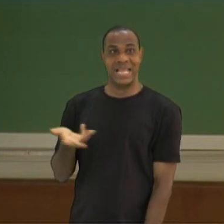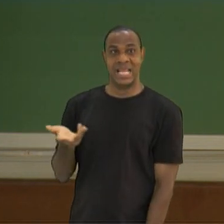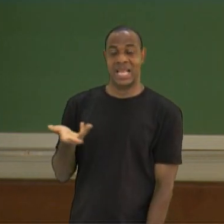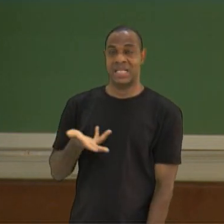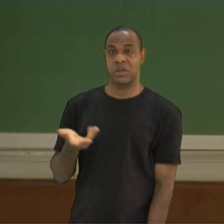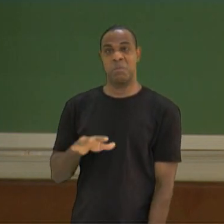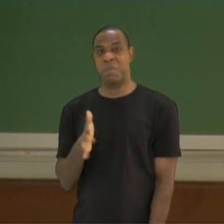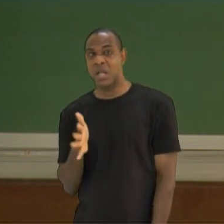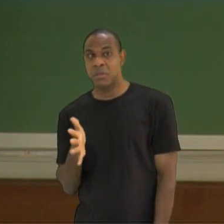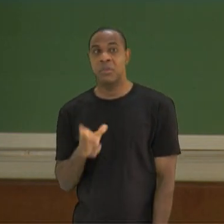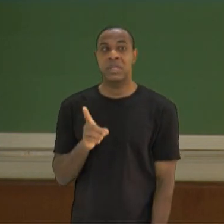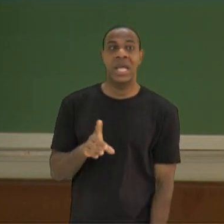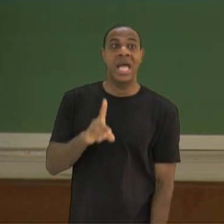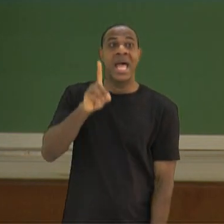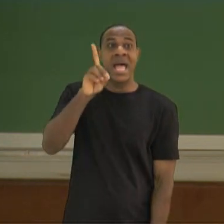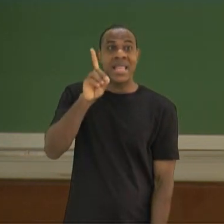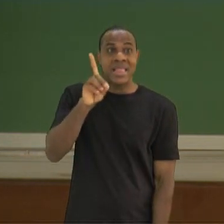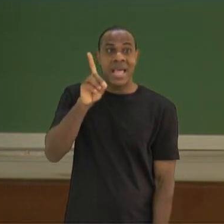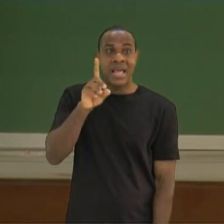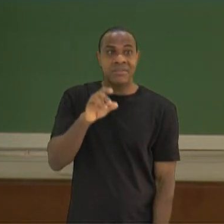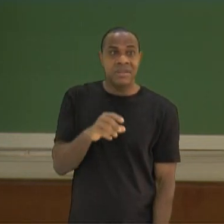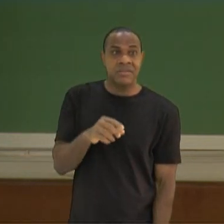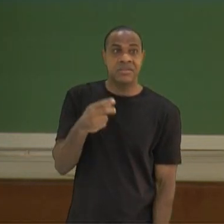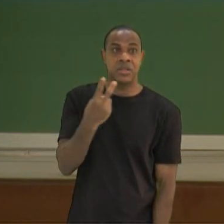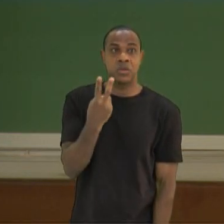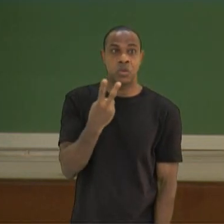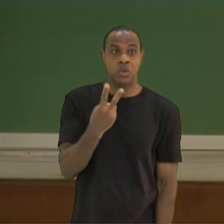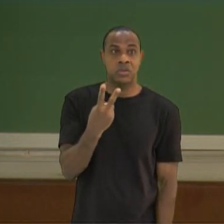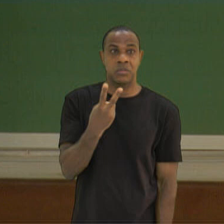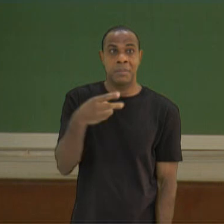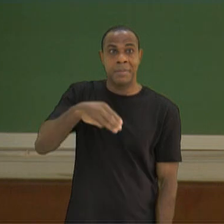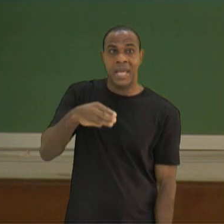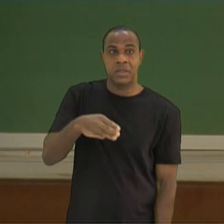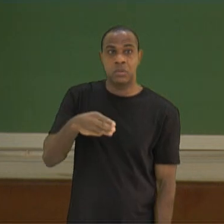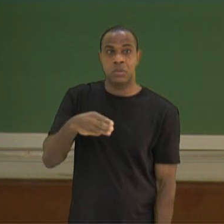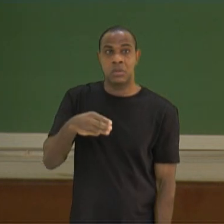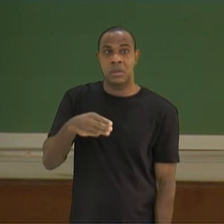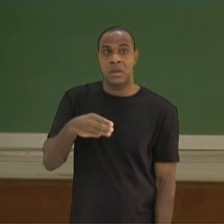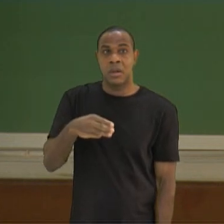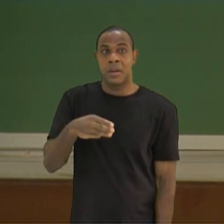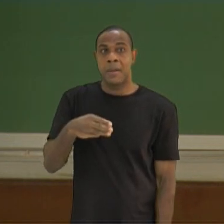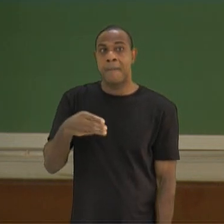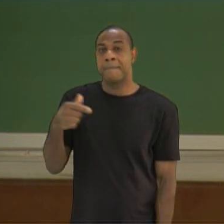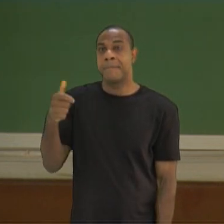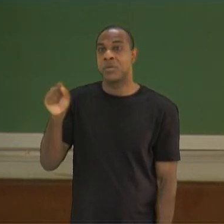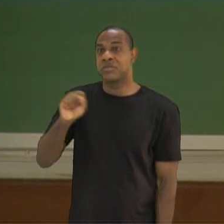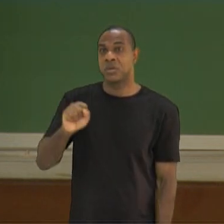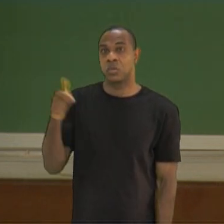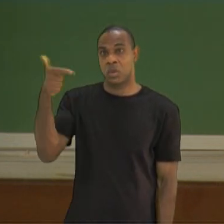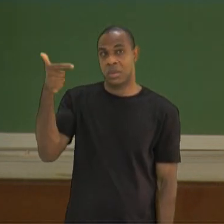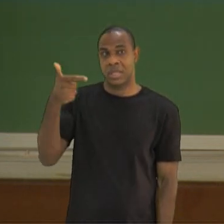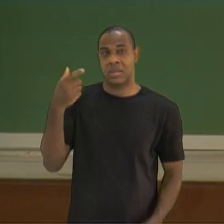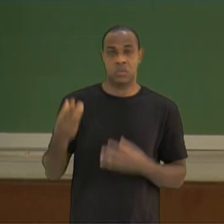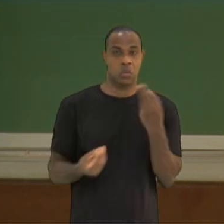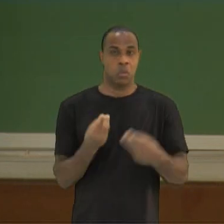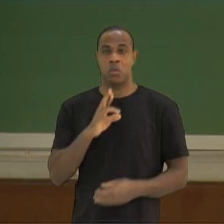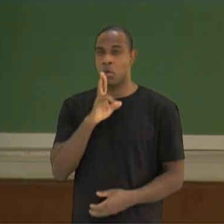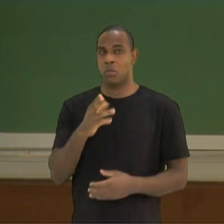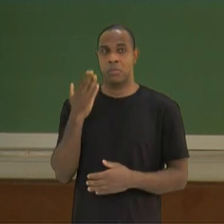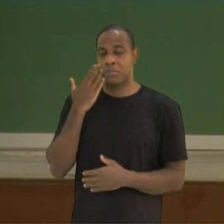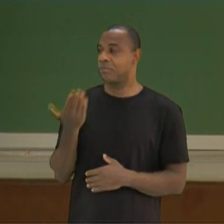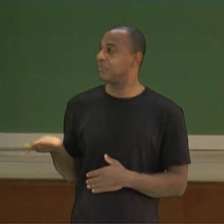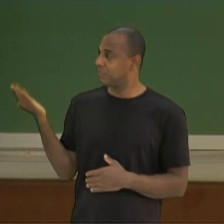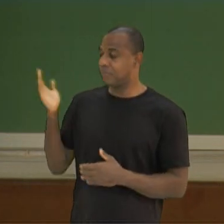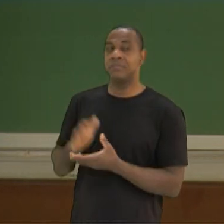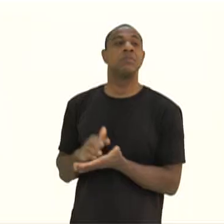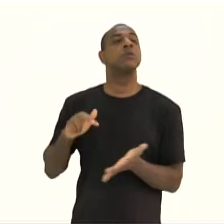segundo ao quadrado. Como é que a gente chega a essa resposta, a esse resultado? Já vou te mostrar, tá? Então,